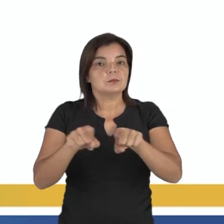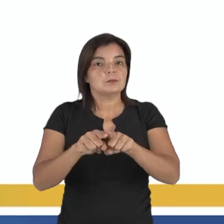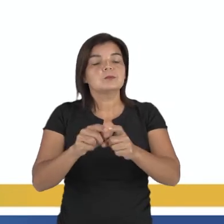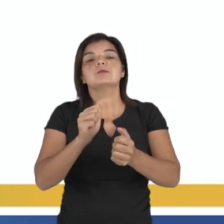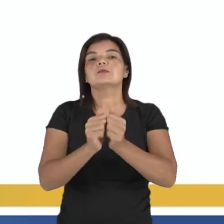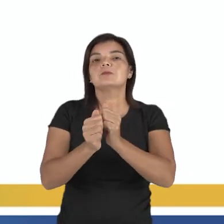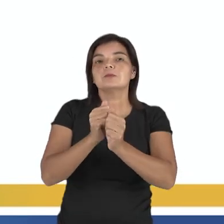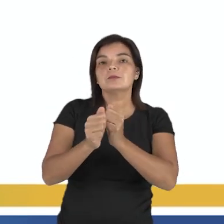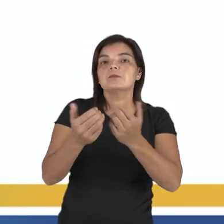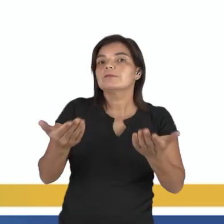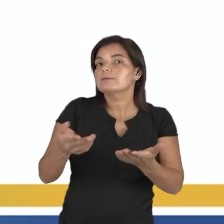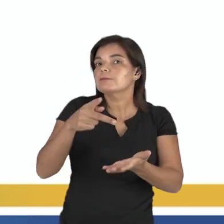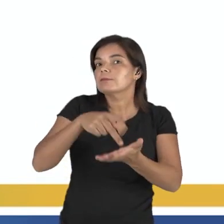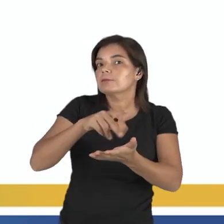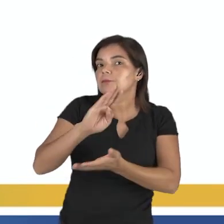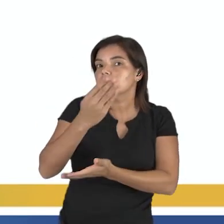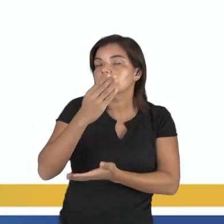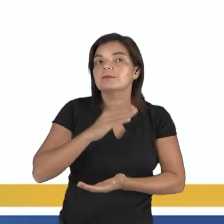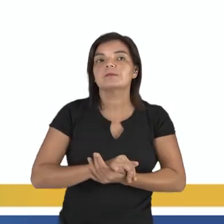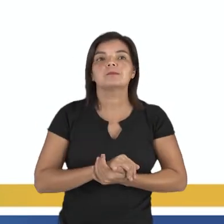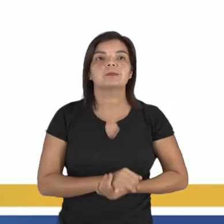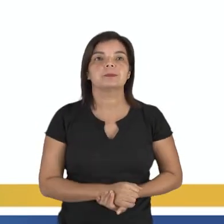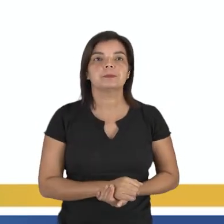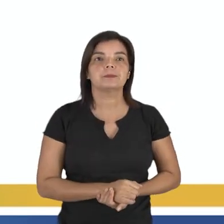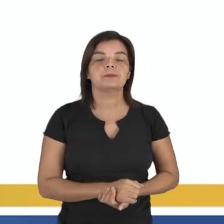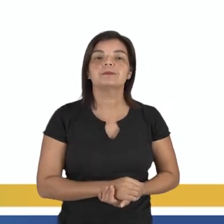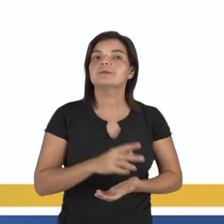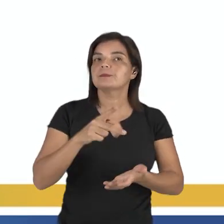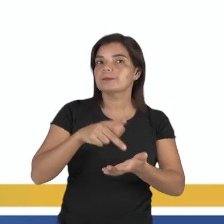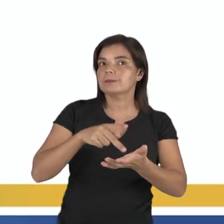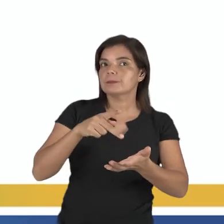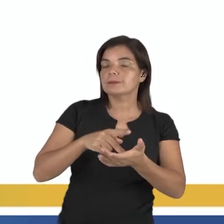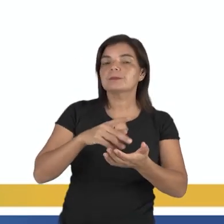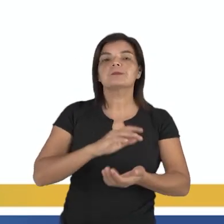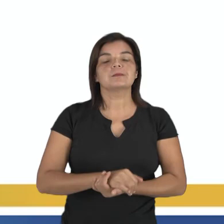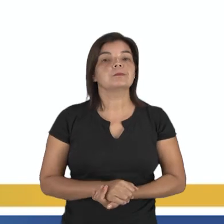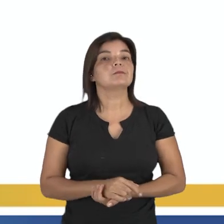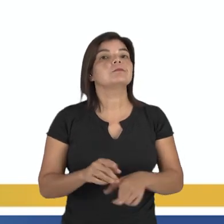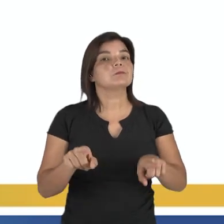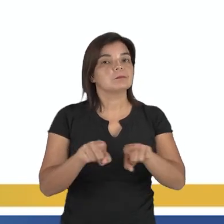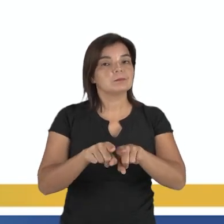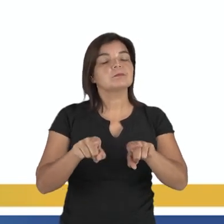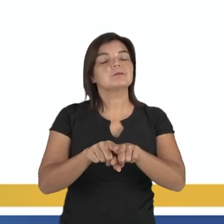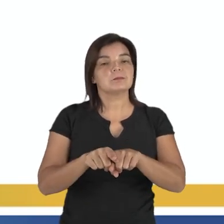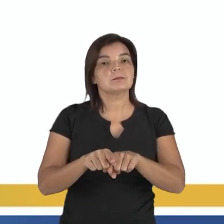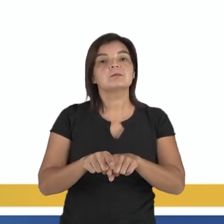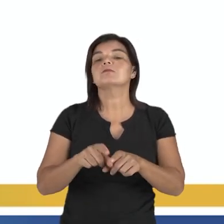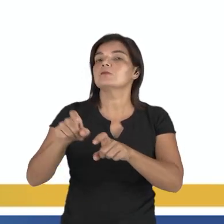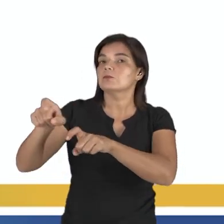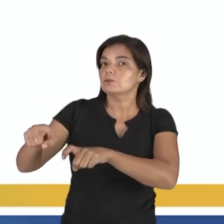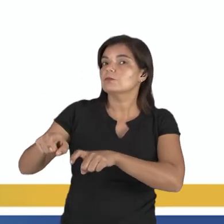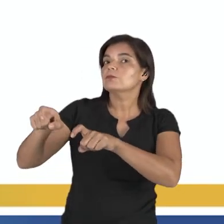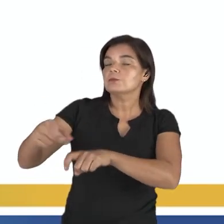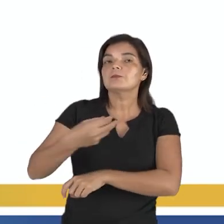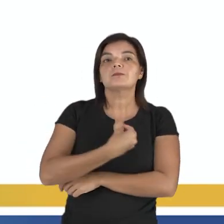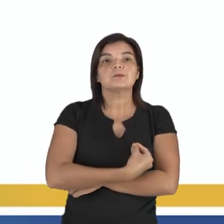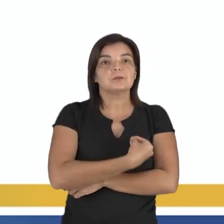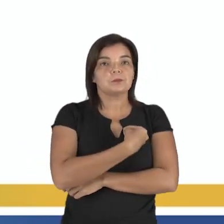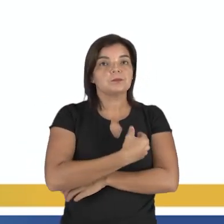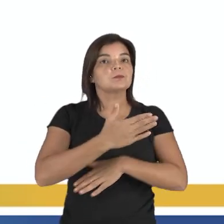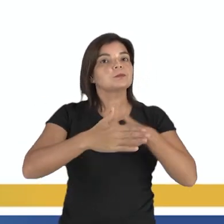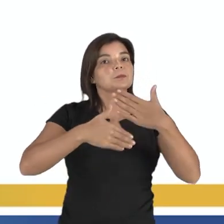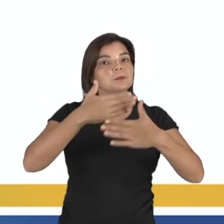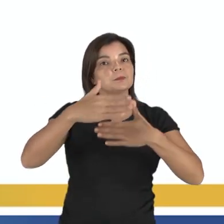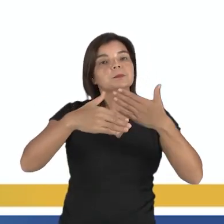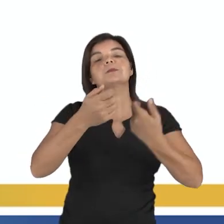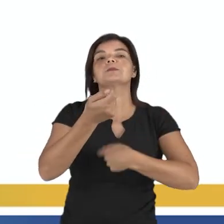de arroz. E aí, verdadeiro ou falso? Verdadeiro, certo? A gente tem essa atividade agrícola muito presente no